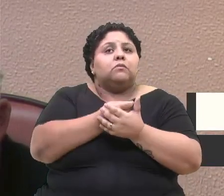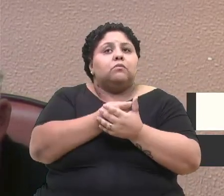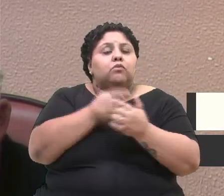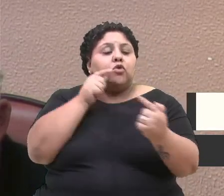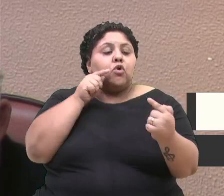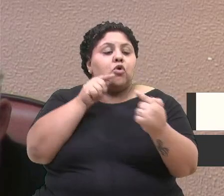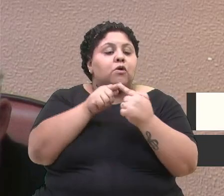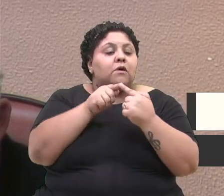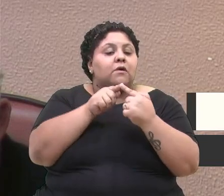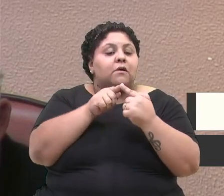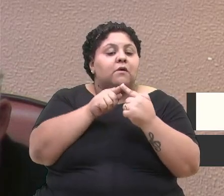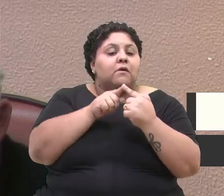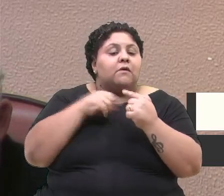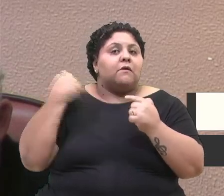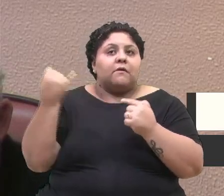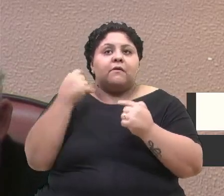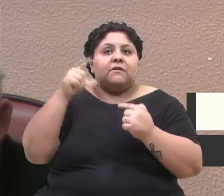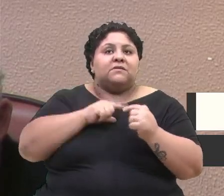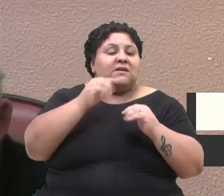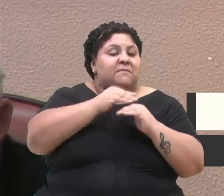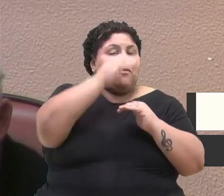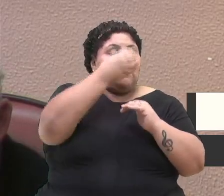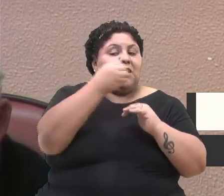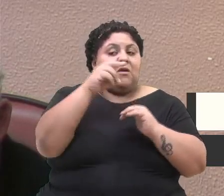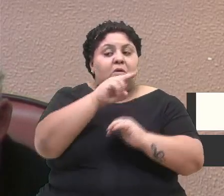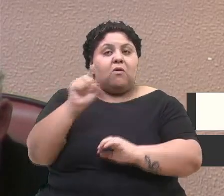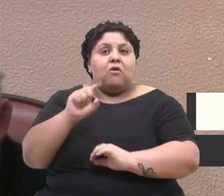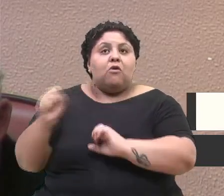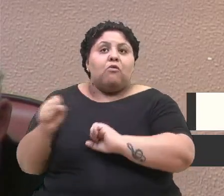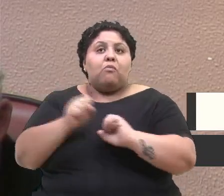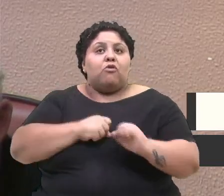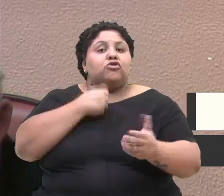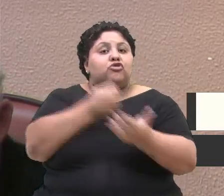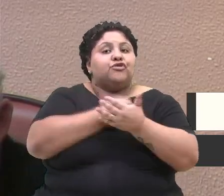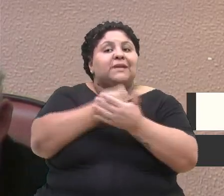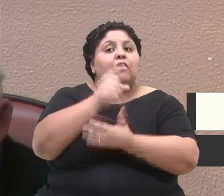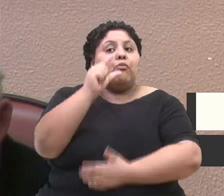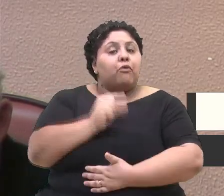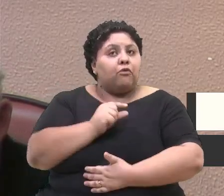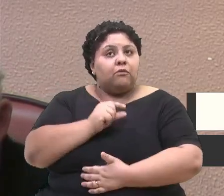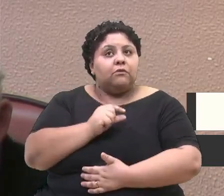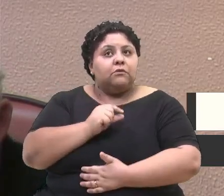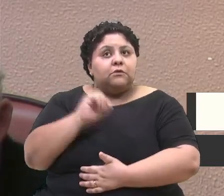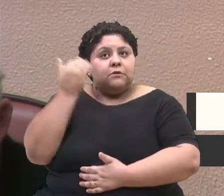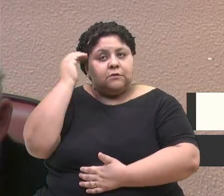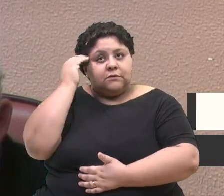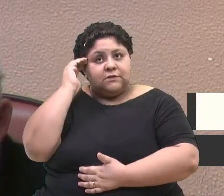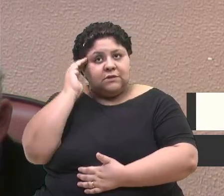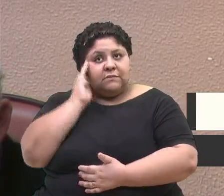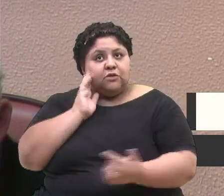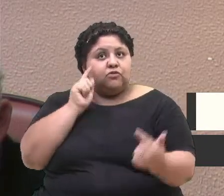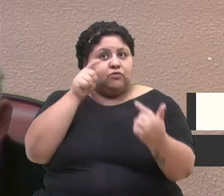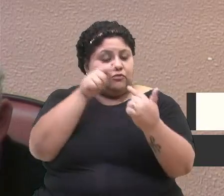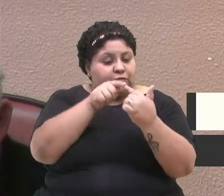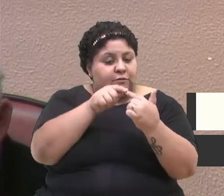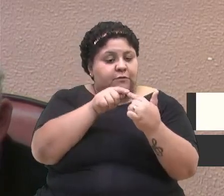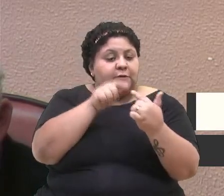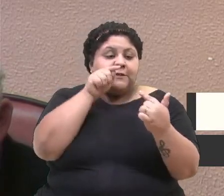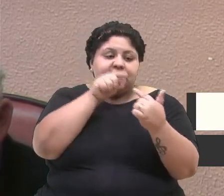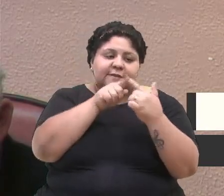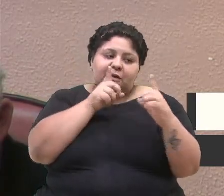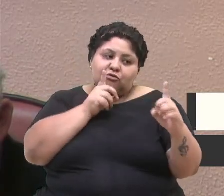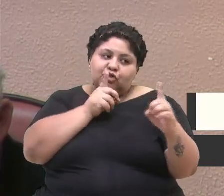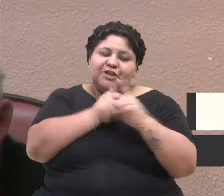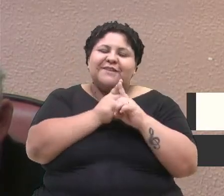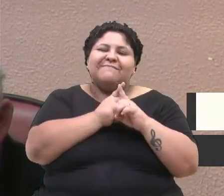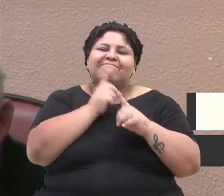não importa se tem maioria ou não. Pode-se lutar com poucos, sabendo do ideal. Então, esse ideal está chegando porque